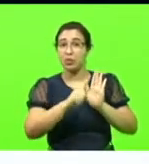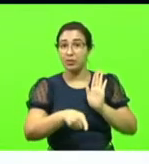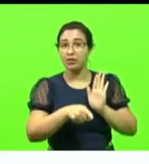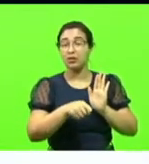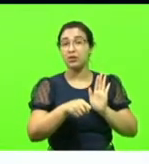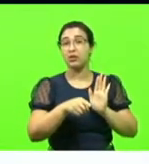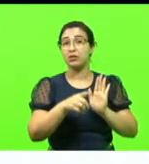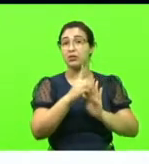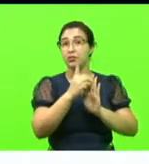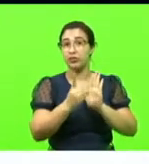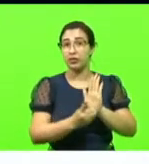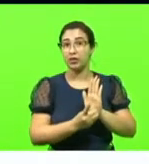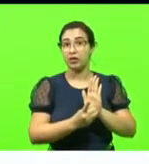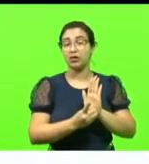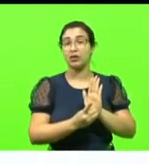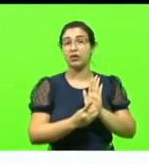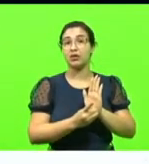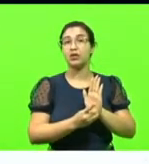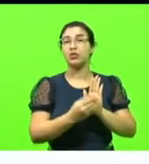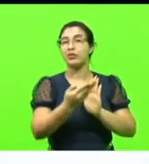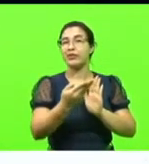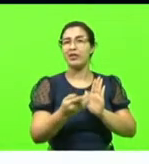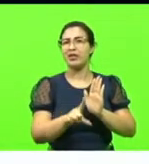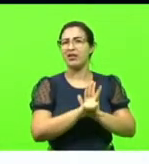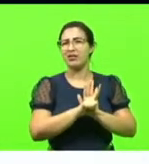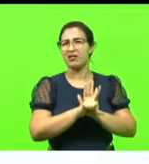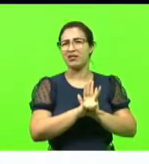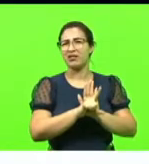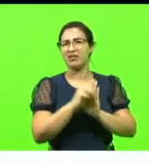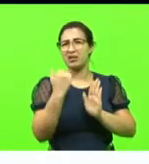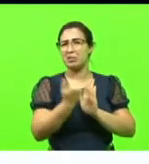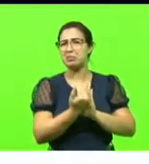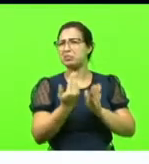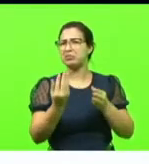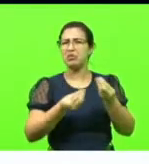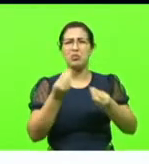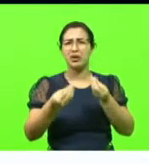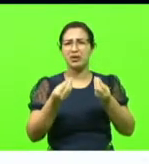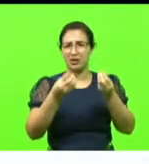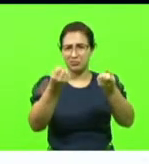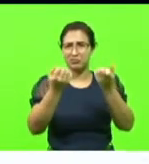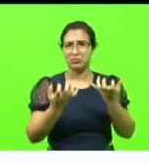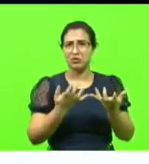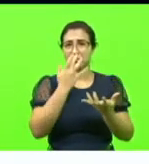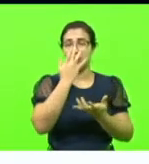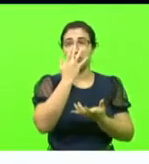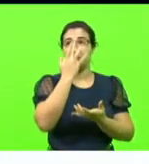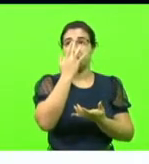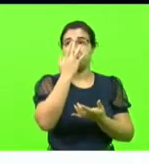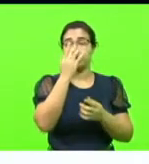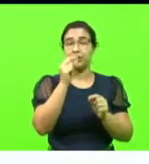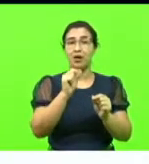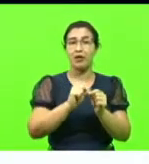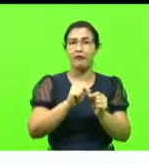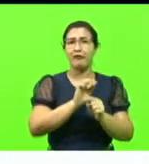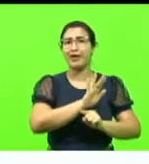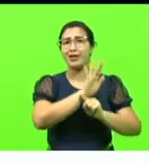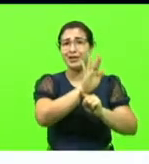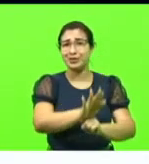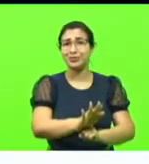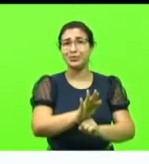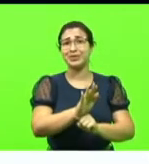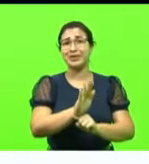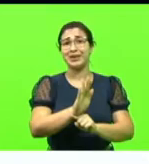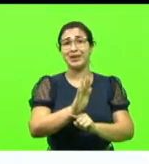gente não perde a eficácia da lei. Então, a gente faz uma coisa para ajudar e acaba, de